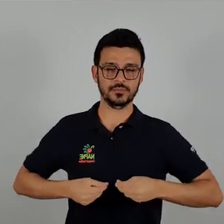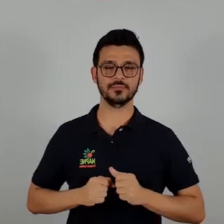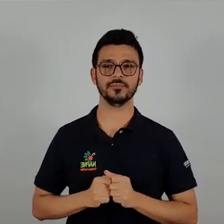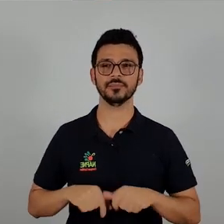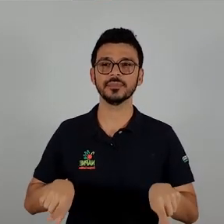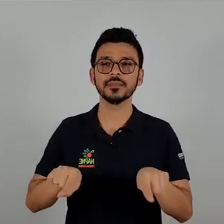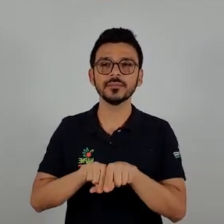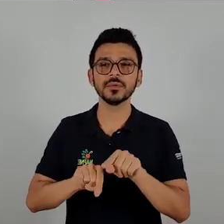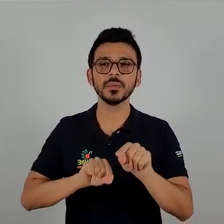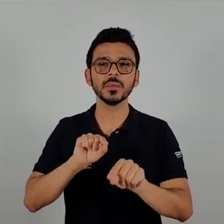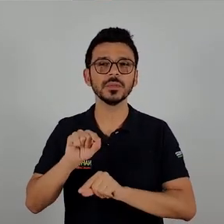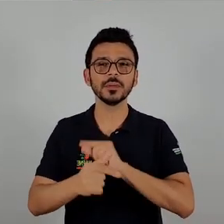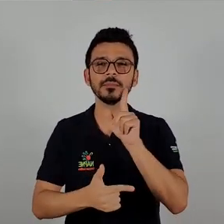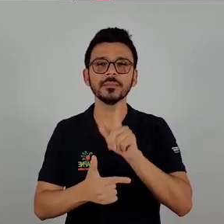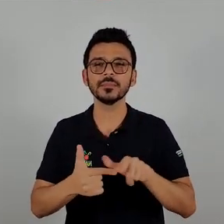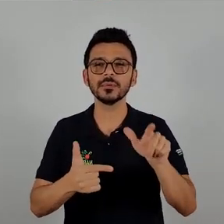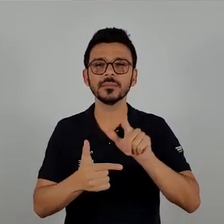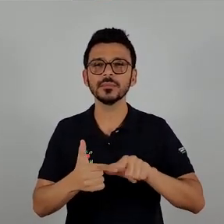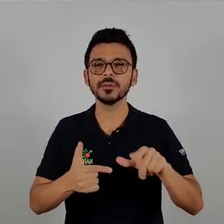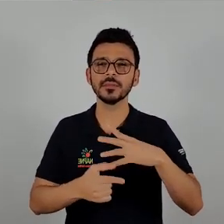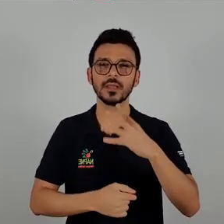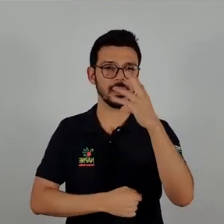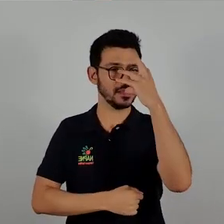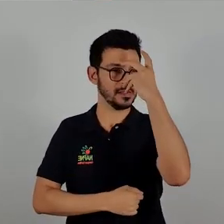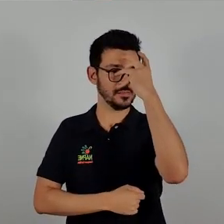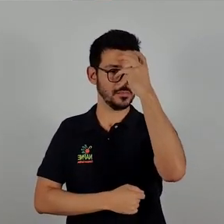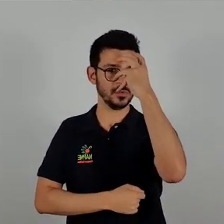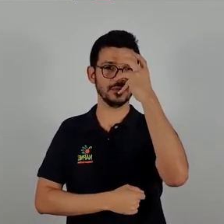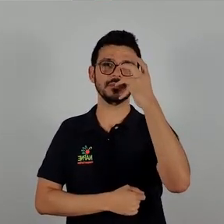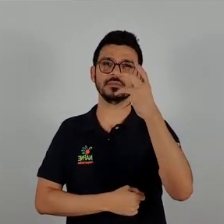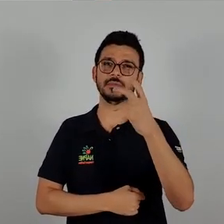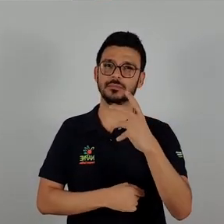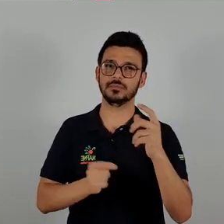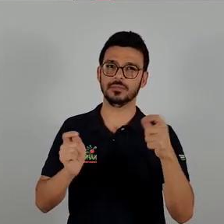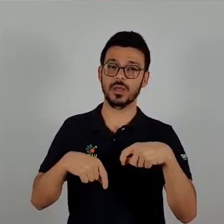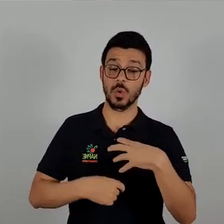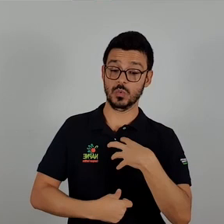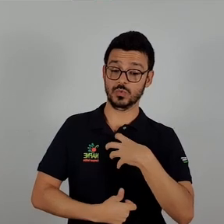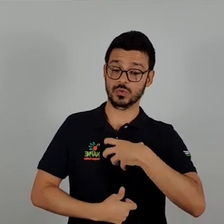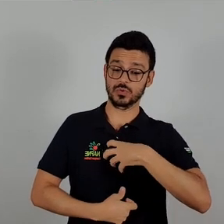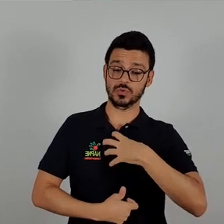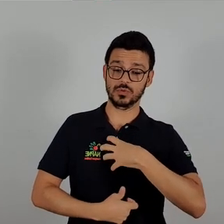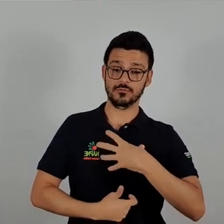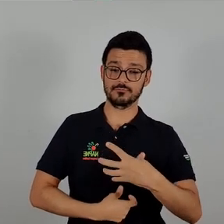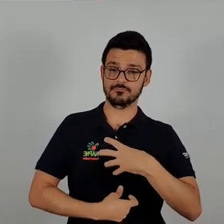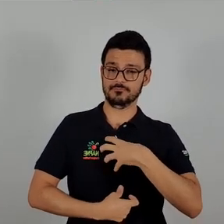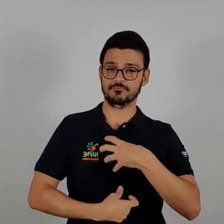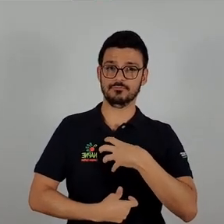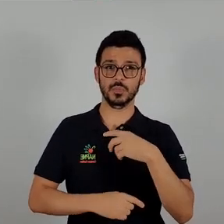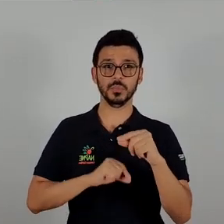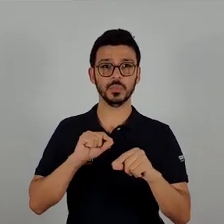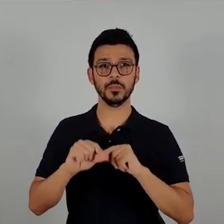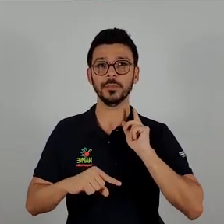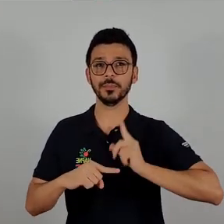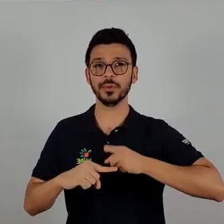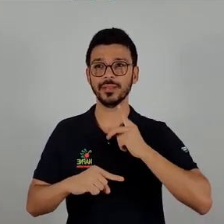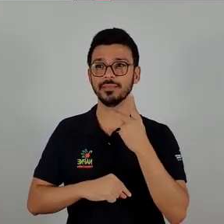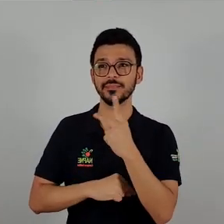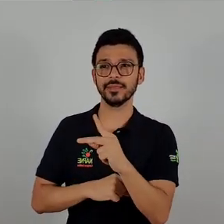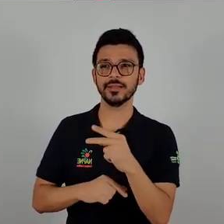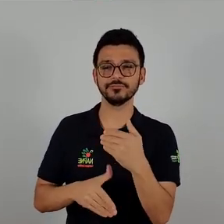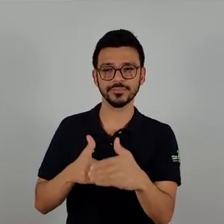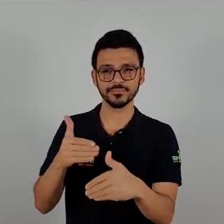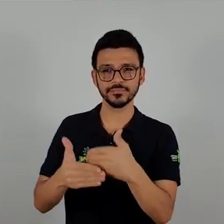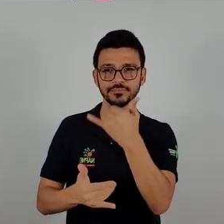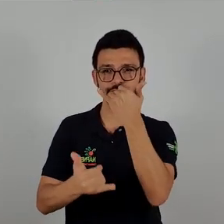pouco mais. Assim como também numa unha encravada que não sara nunca, porque, por exemplo, um fígado tem ligação com